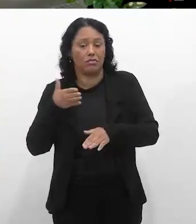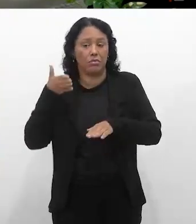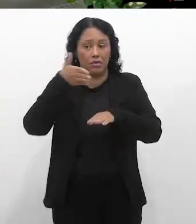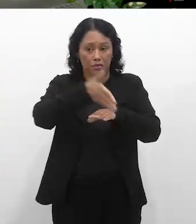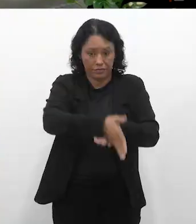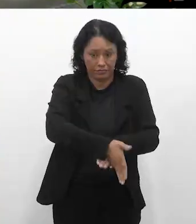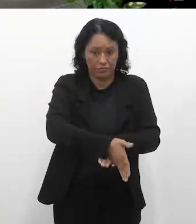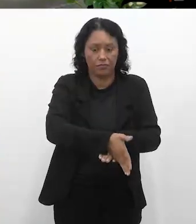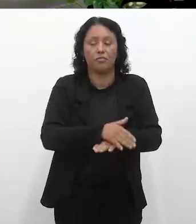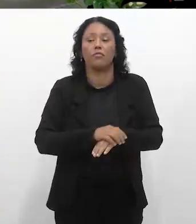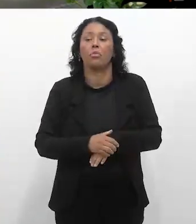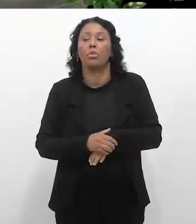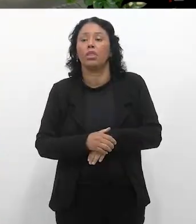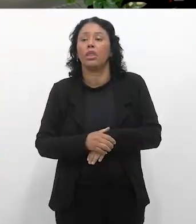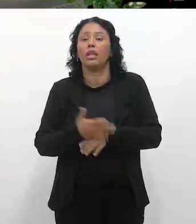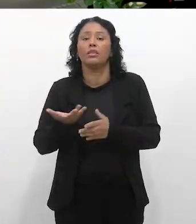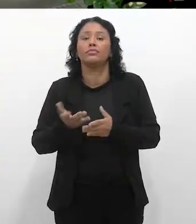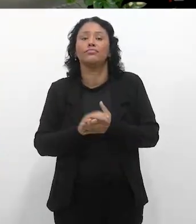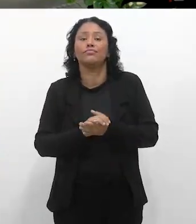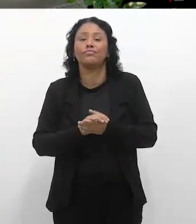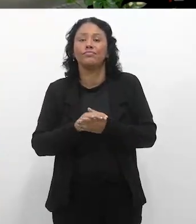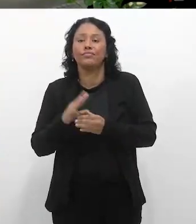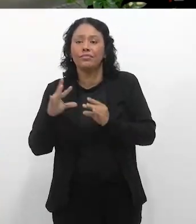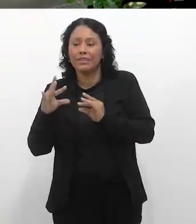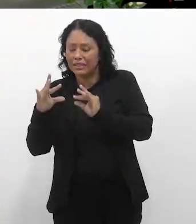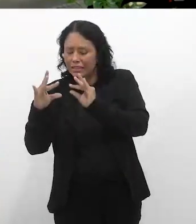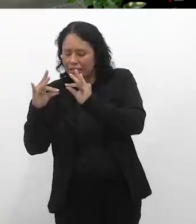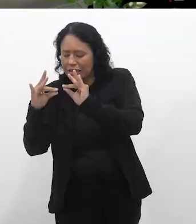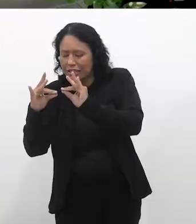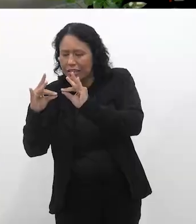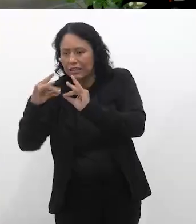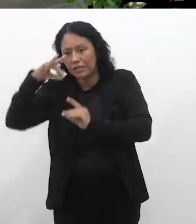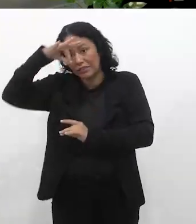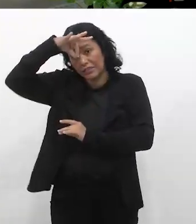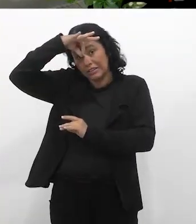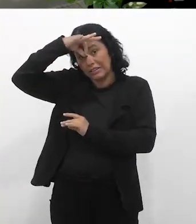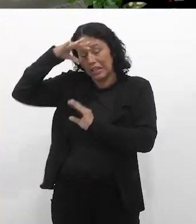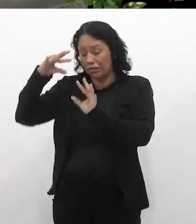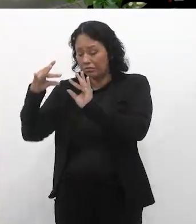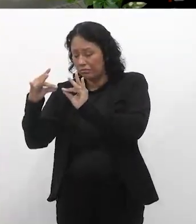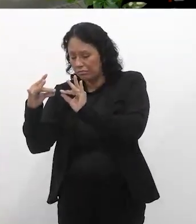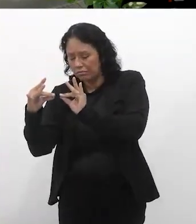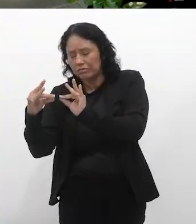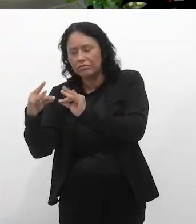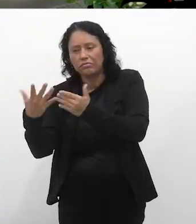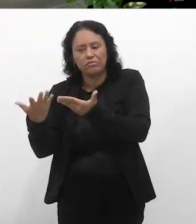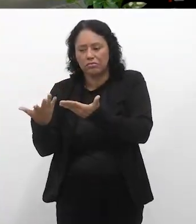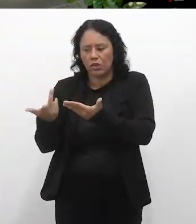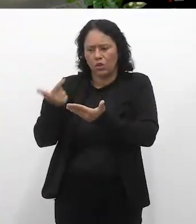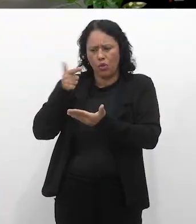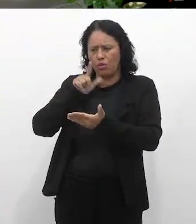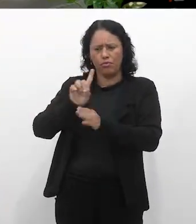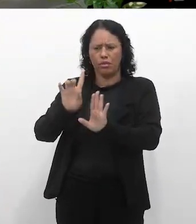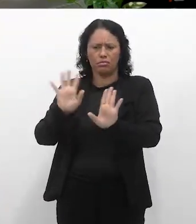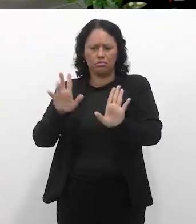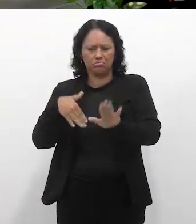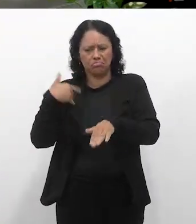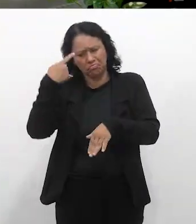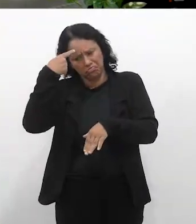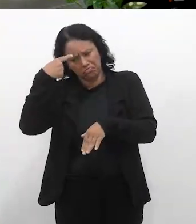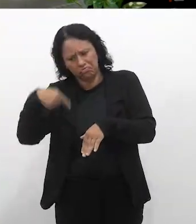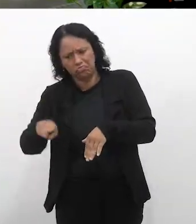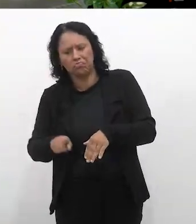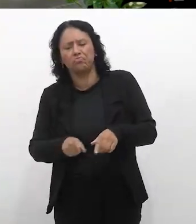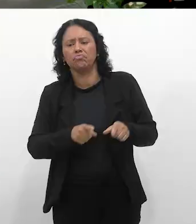veio, no consultório, ela veio porque ela queria tratar um corrimento vaginal, que não é uma coisa que eu faço no meu dia a